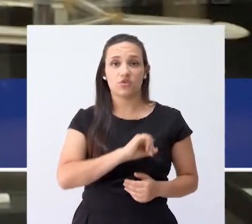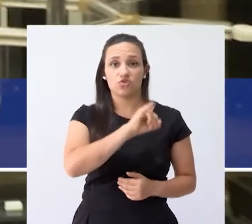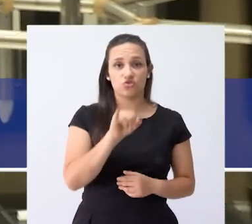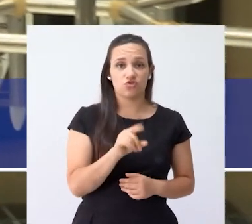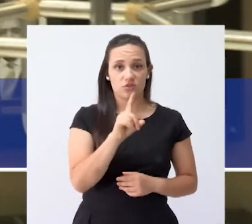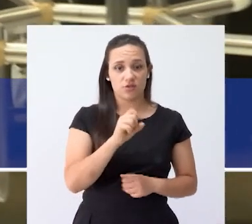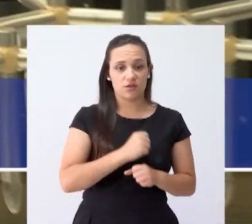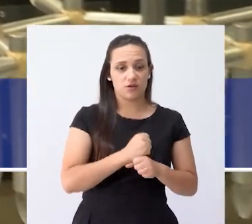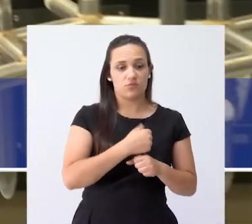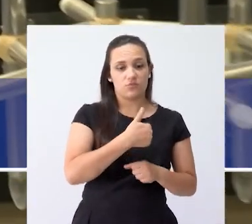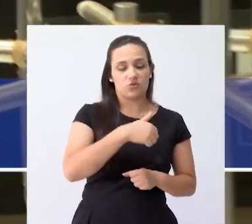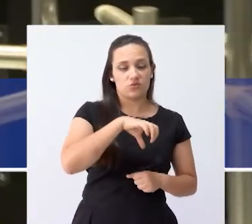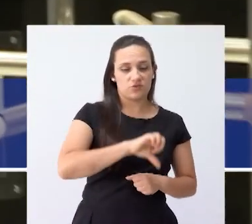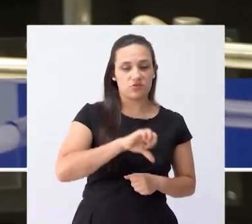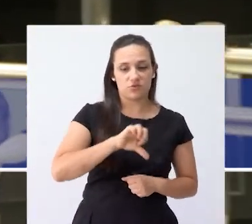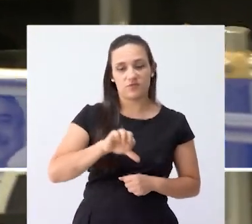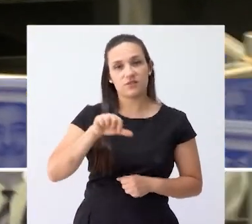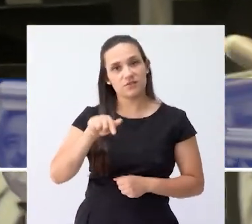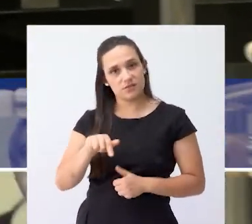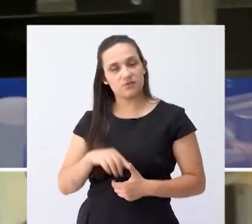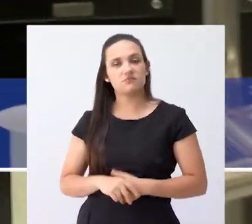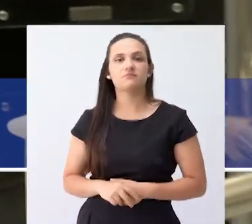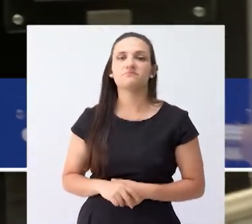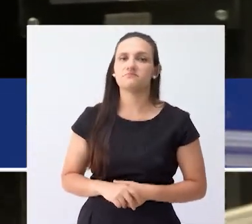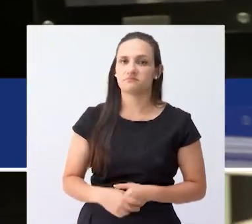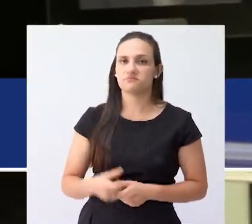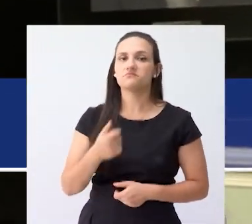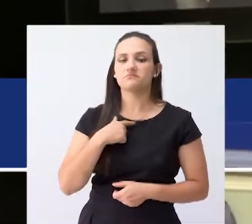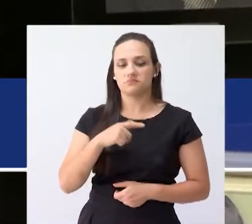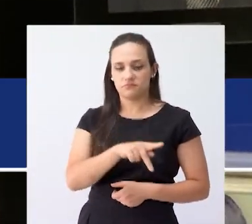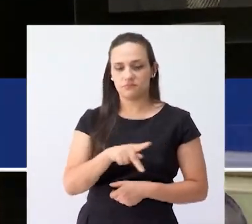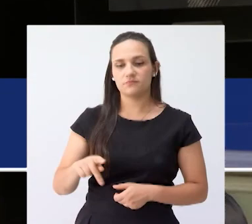1995 a janeiro de 1997.